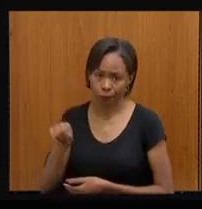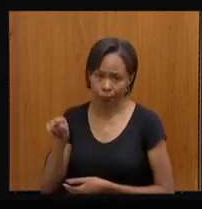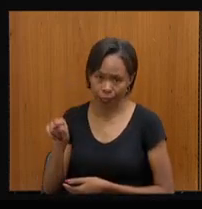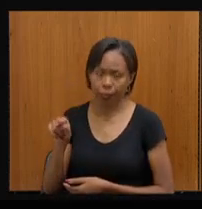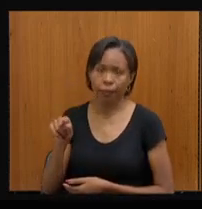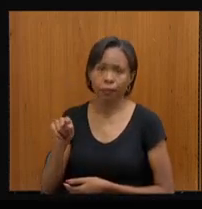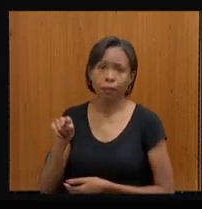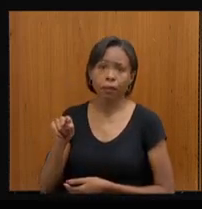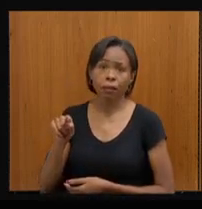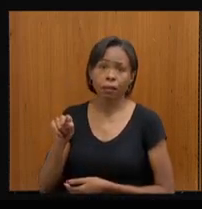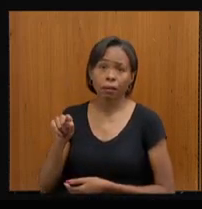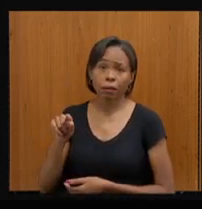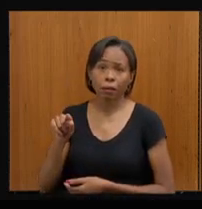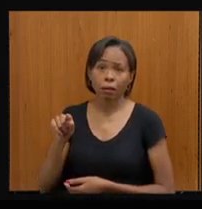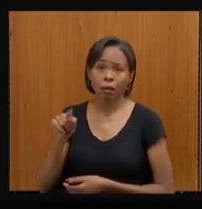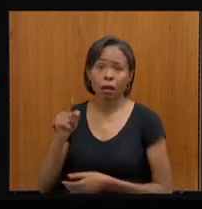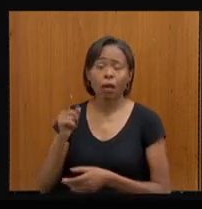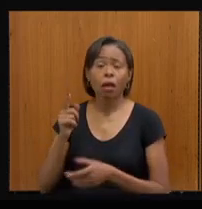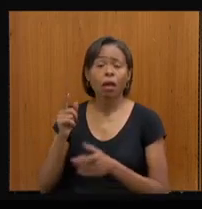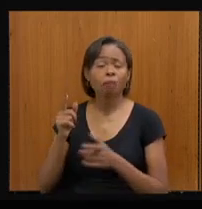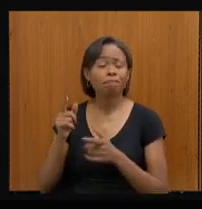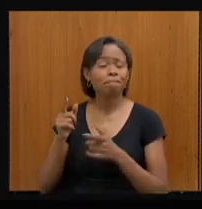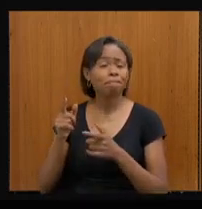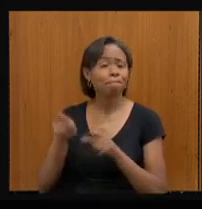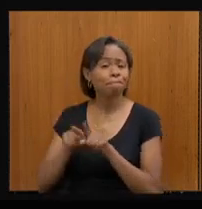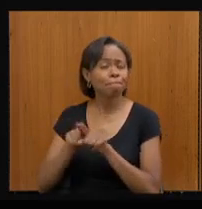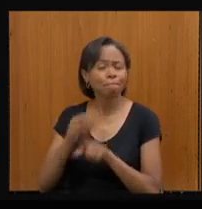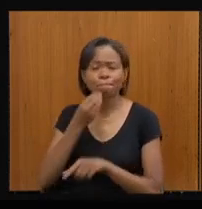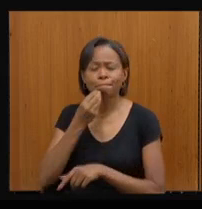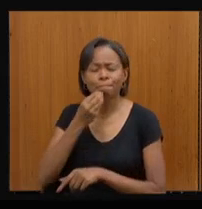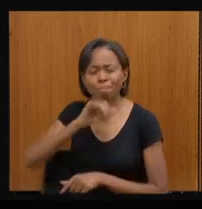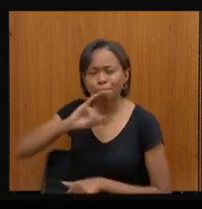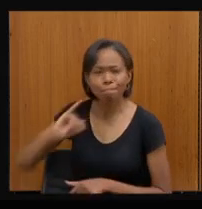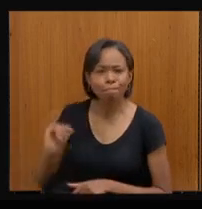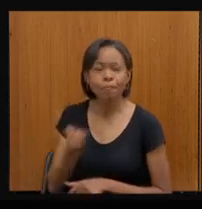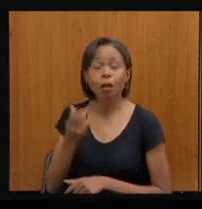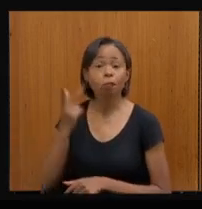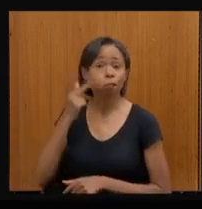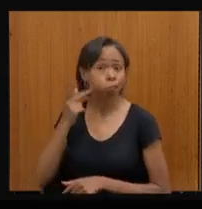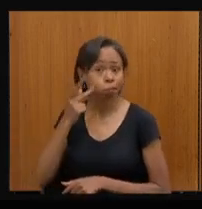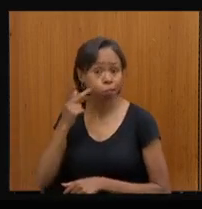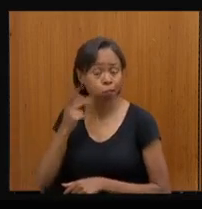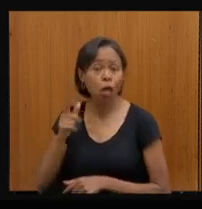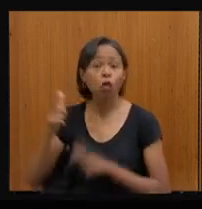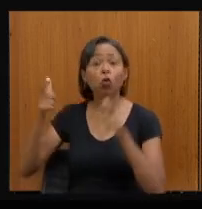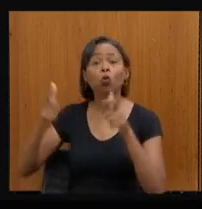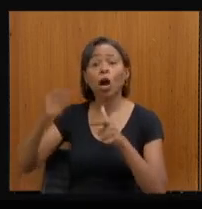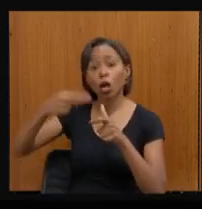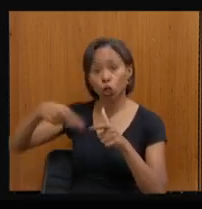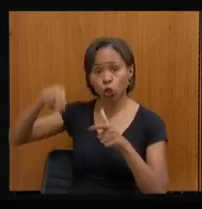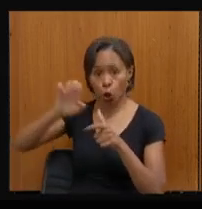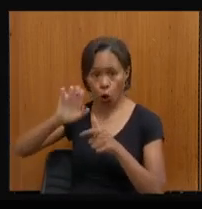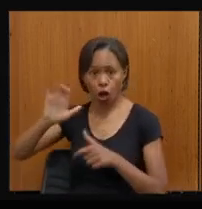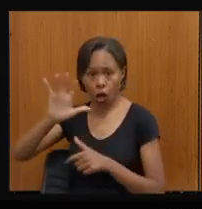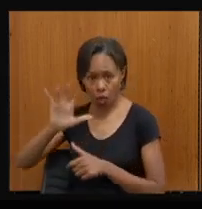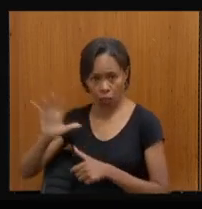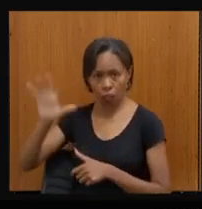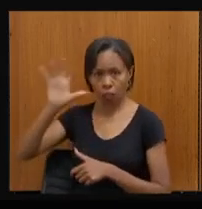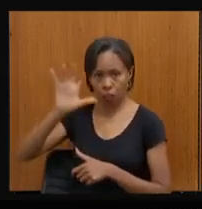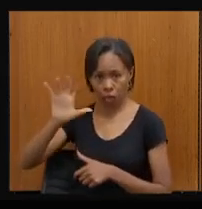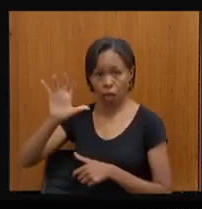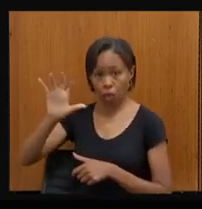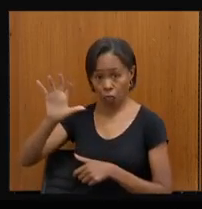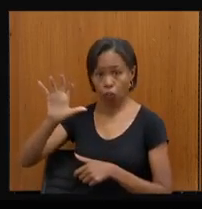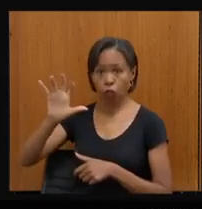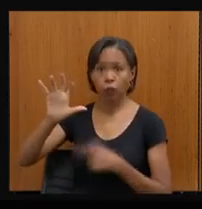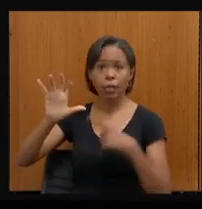hora noite identificamos aí essa grande oportunidade oh Caraca inserido na região Nordeste e e de tem